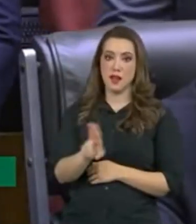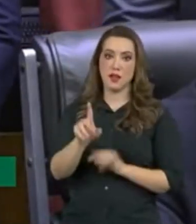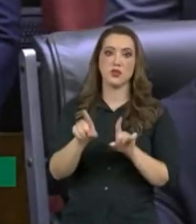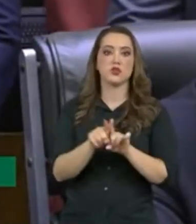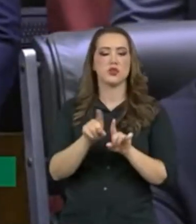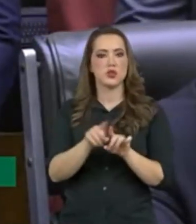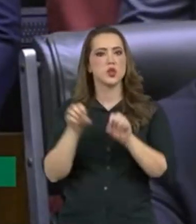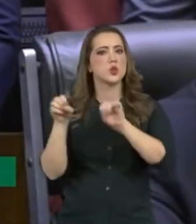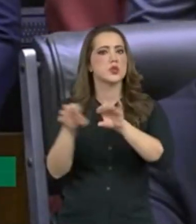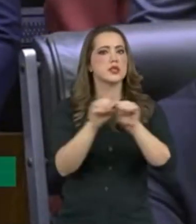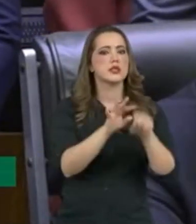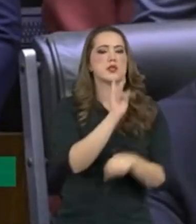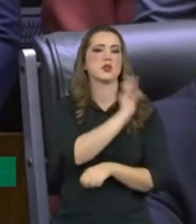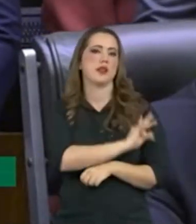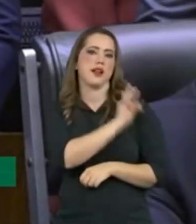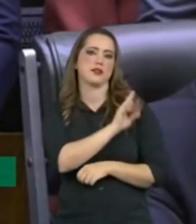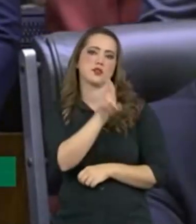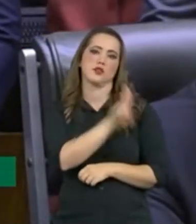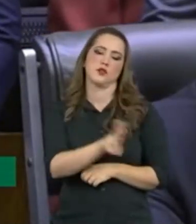no ensino técnico, na